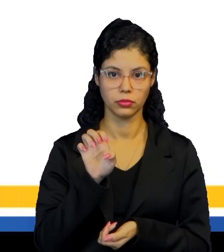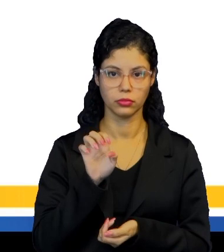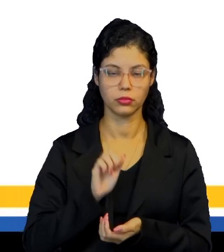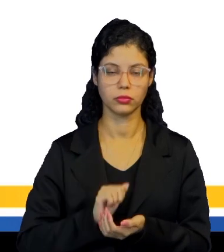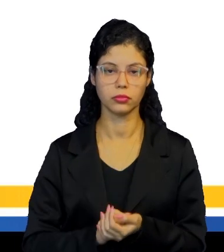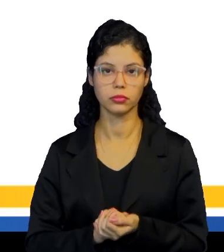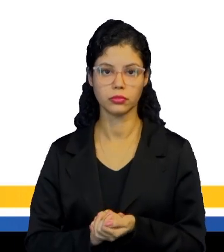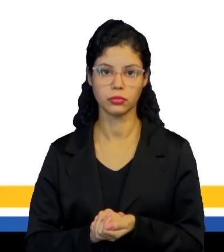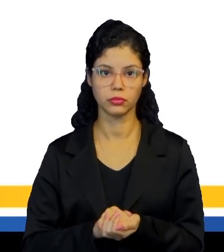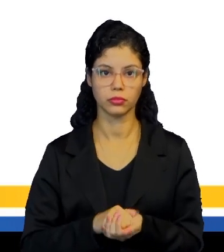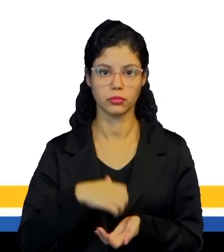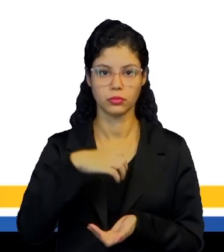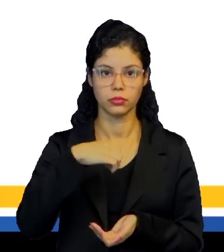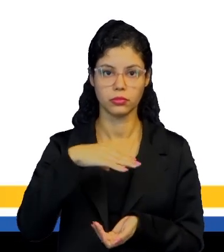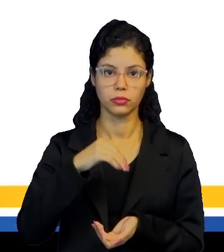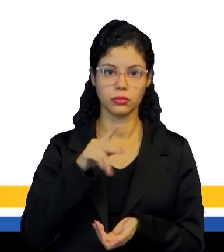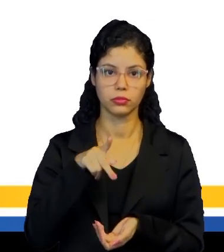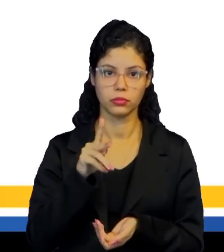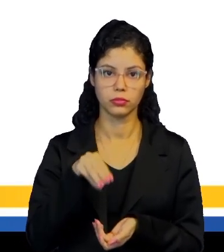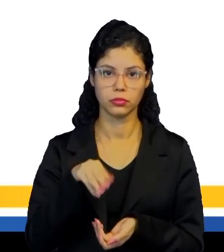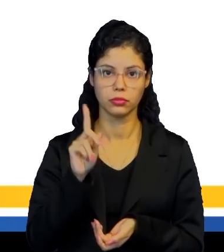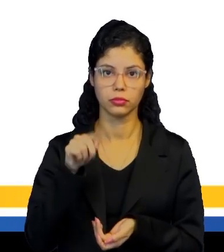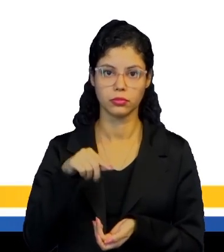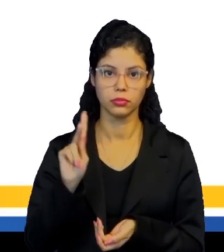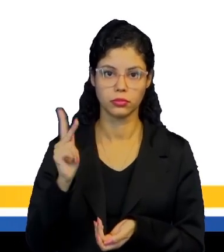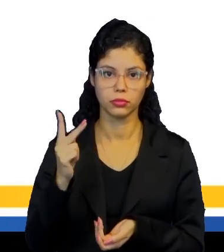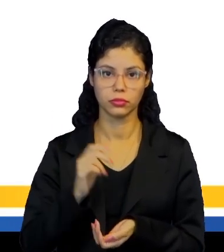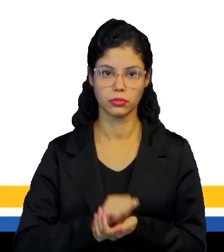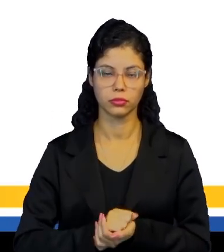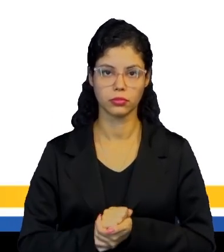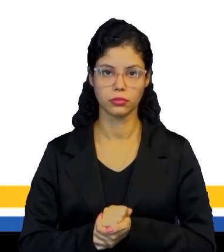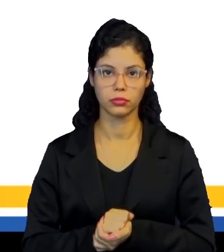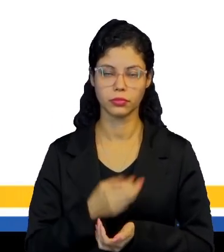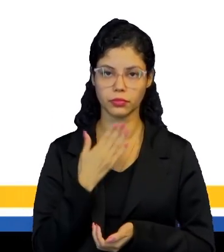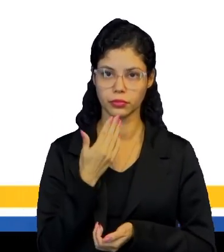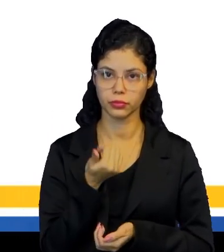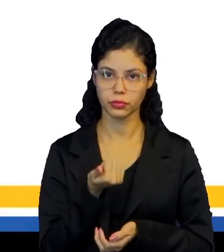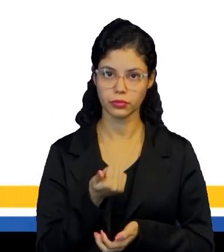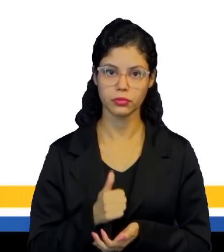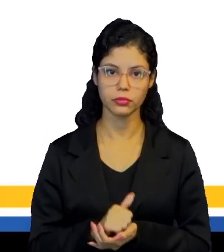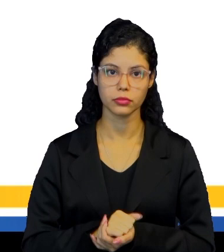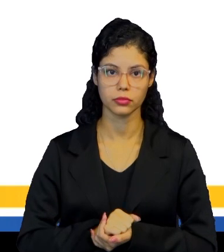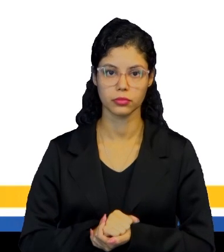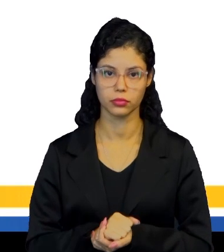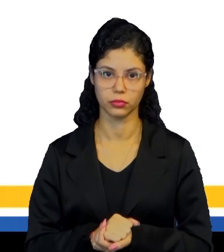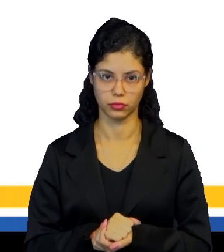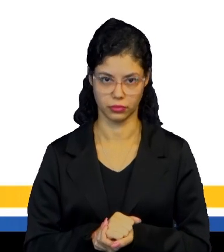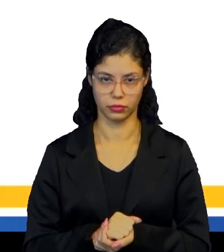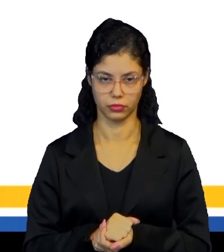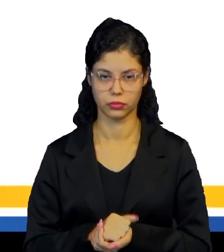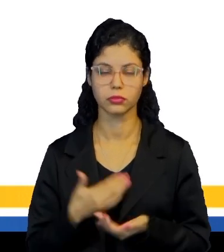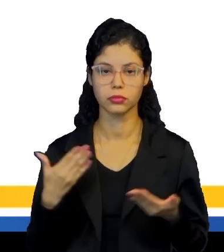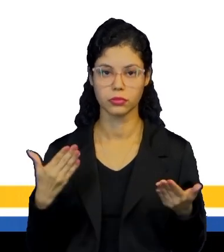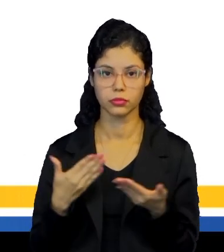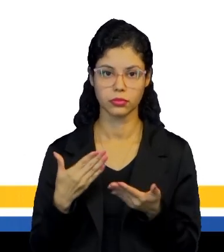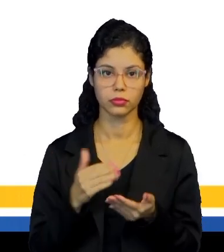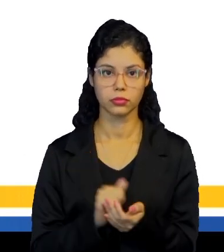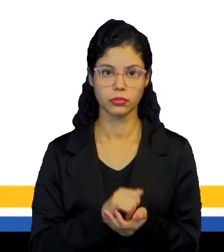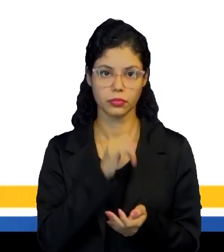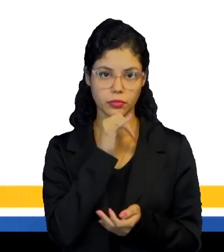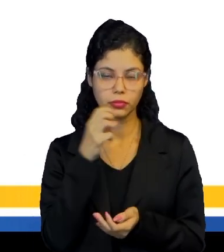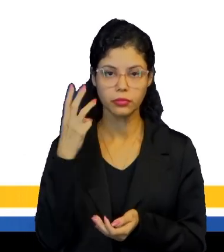aí seria a letra e 90 km por hora Olá tudo bem então vejamos agora